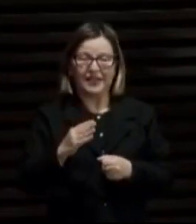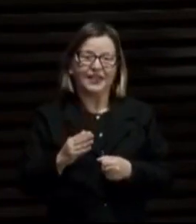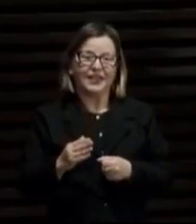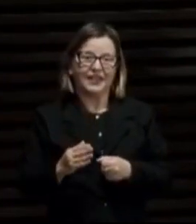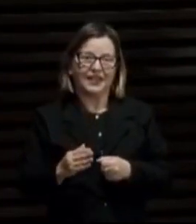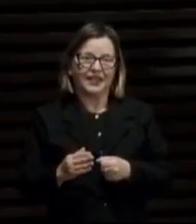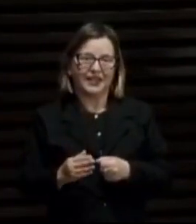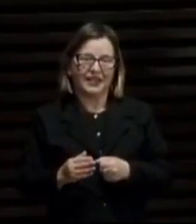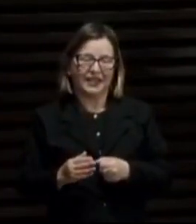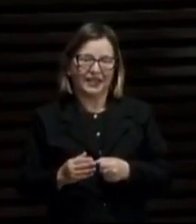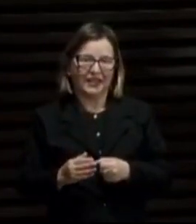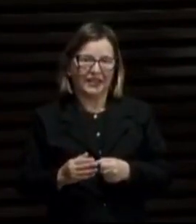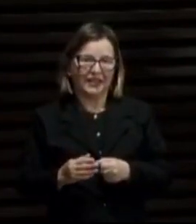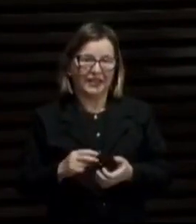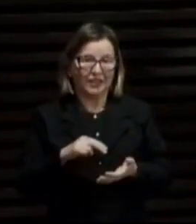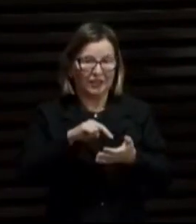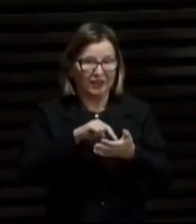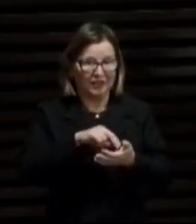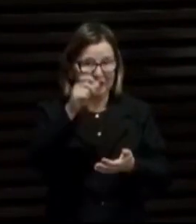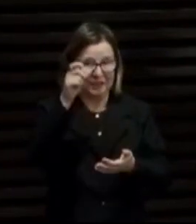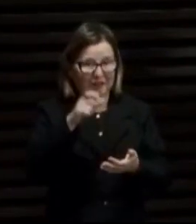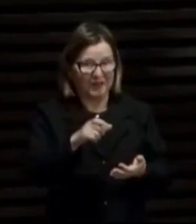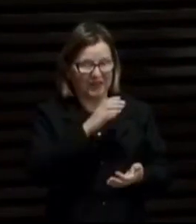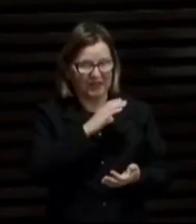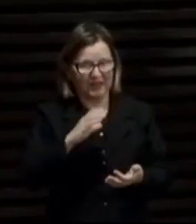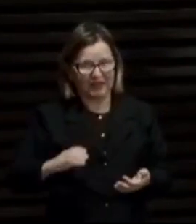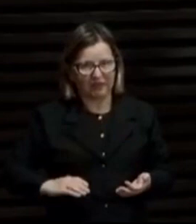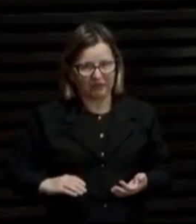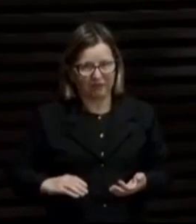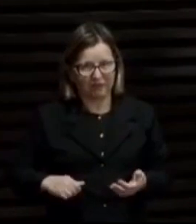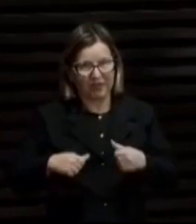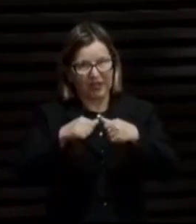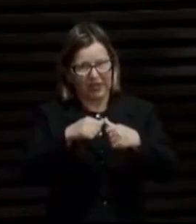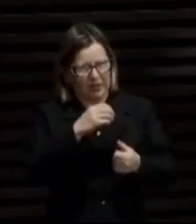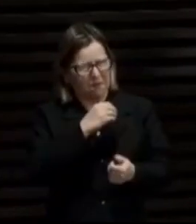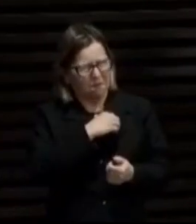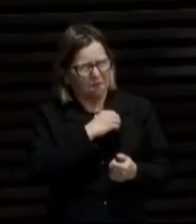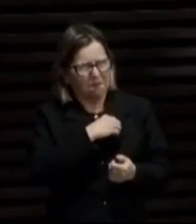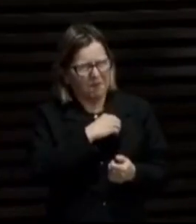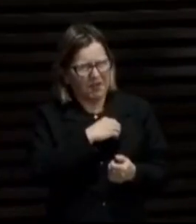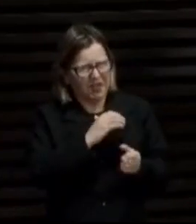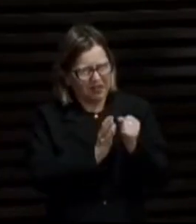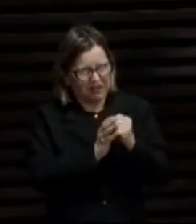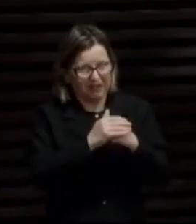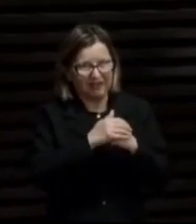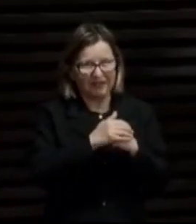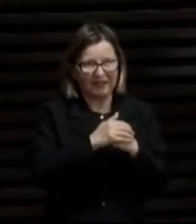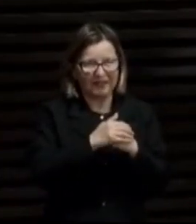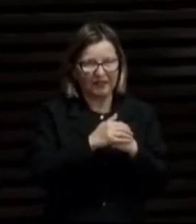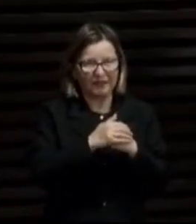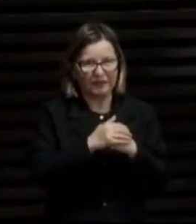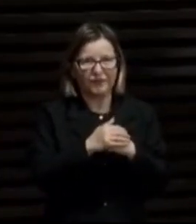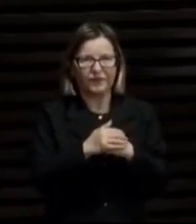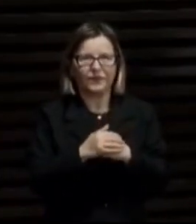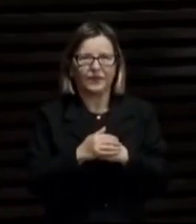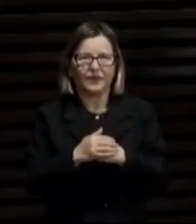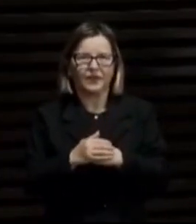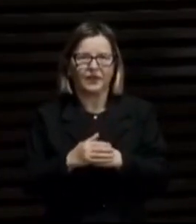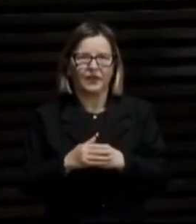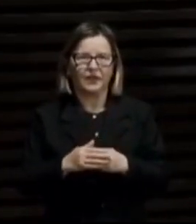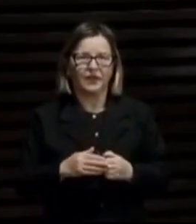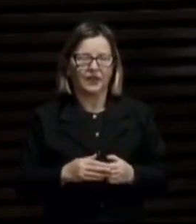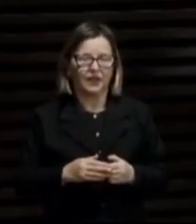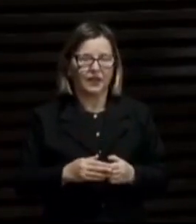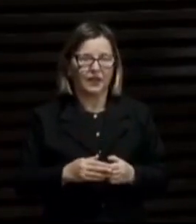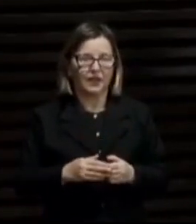esses pecados, esses pecados sutis, essa convivência harmoniosa, porque